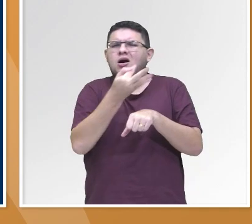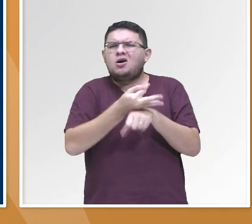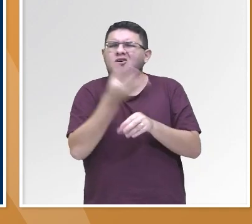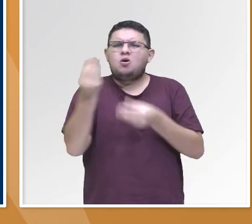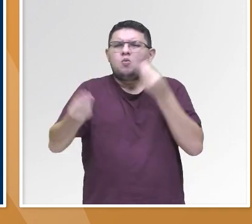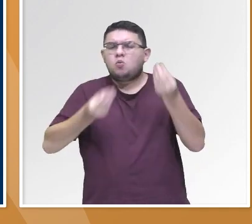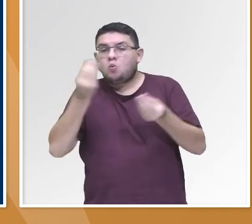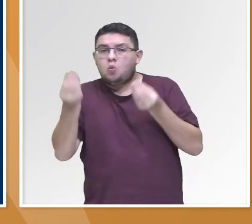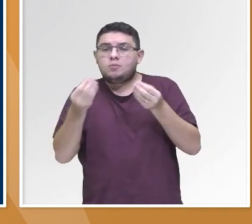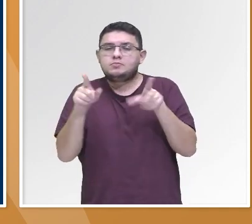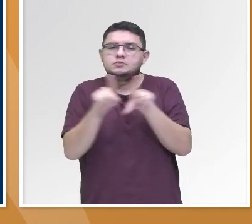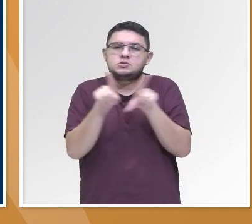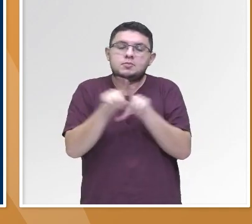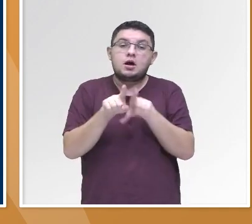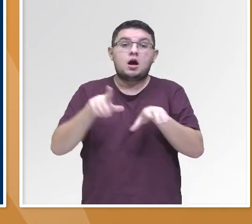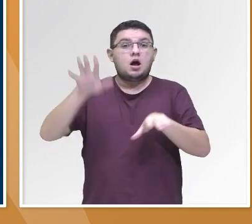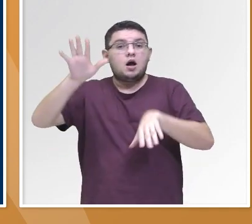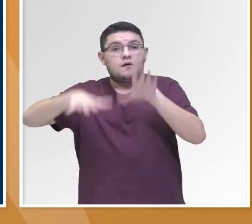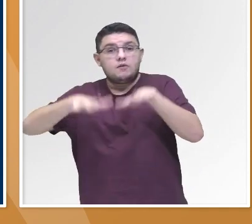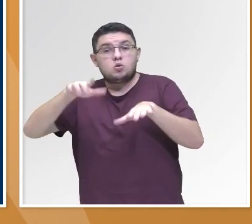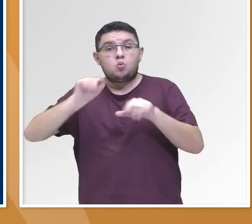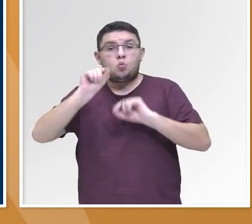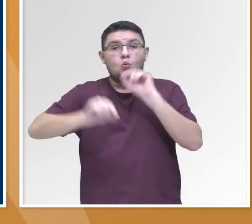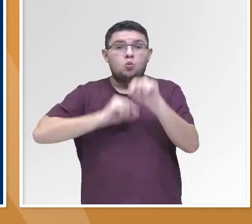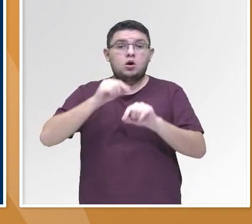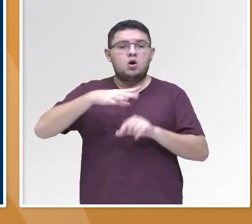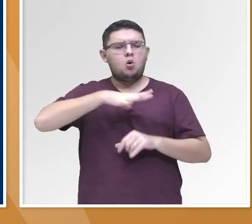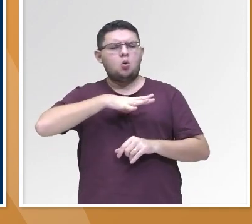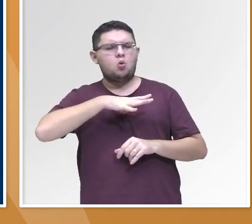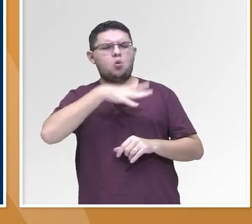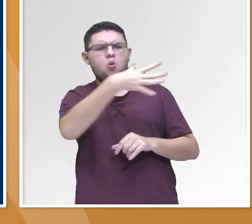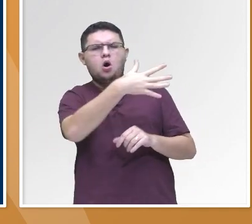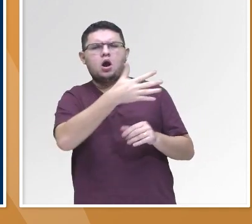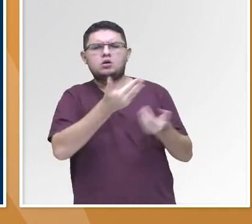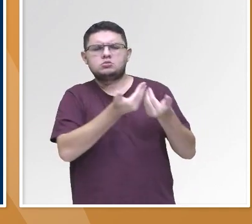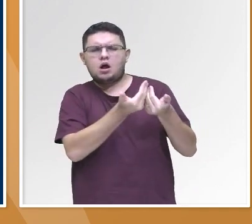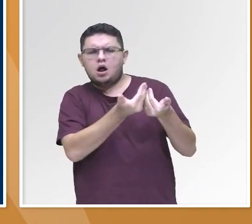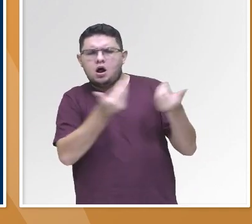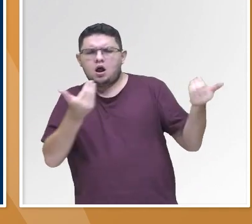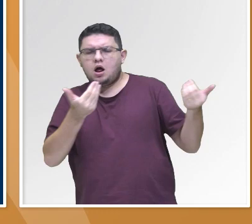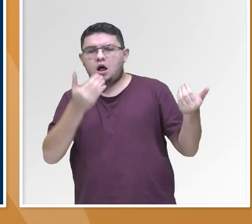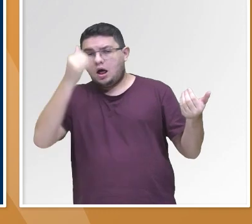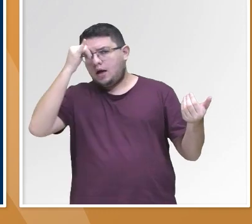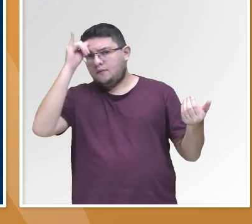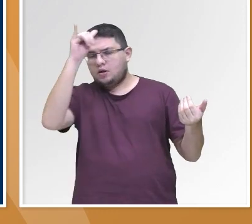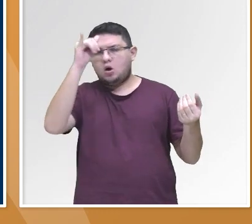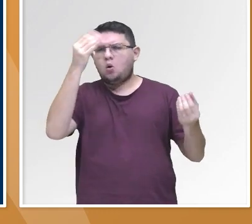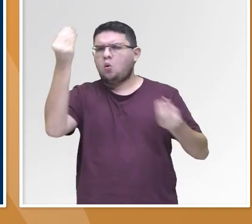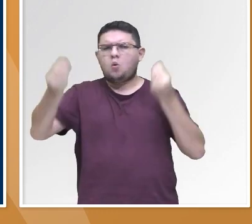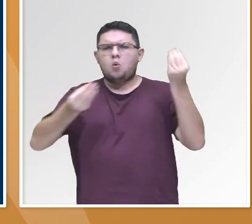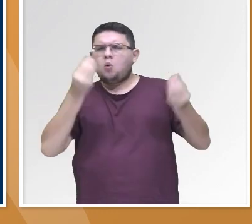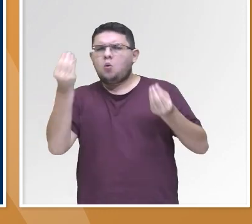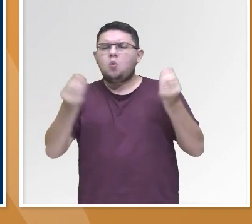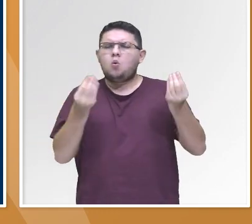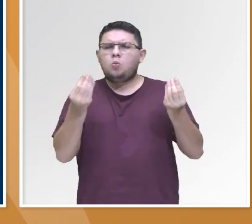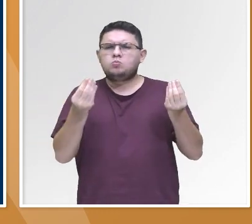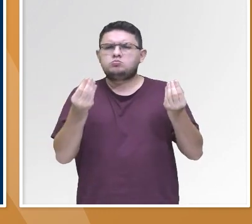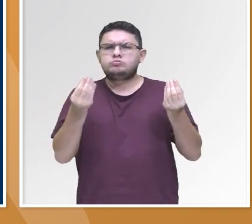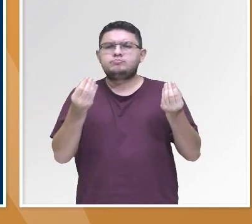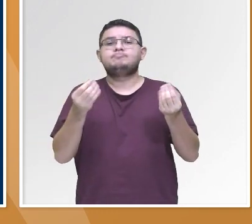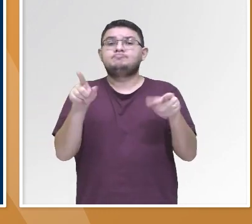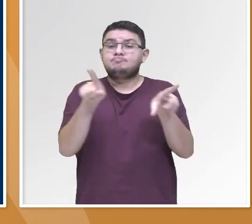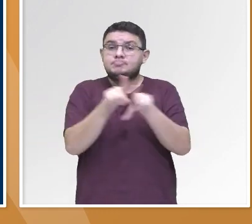submeter, tá, à vida que os seus donos, como eles eram tratados, eram tratados como objetos, então eles